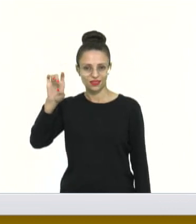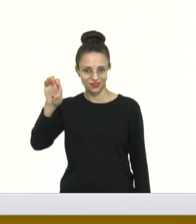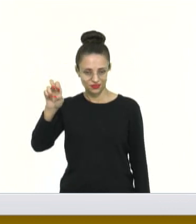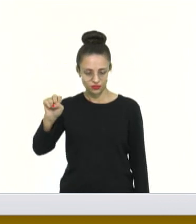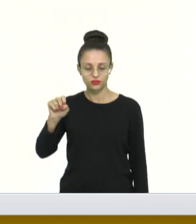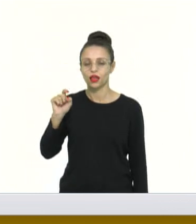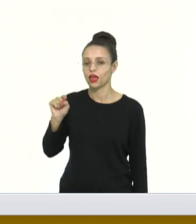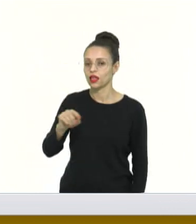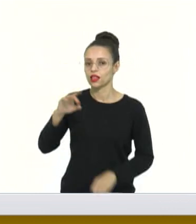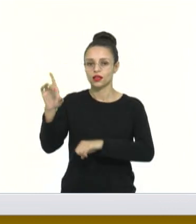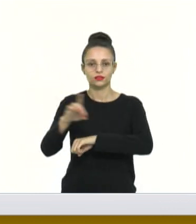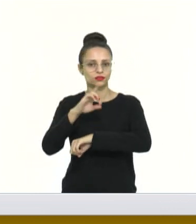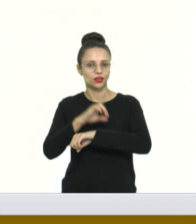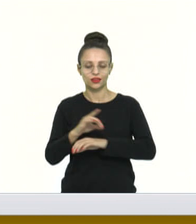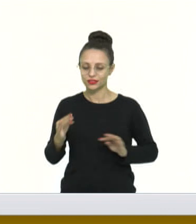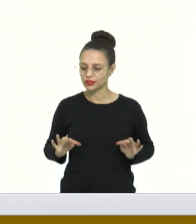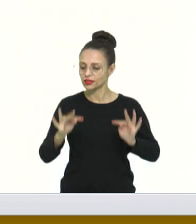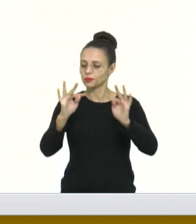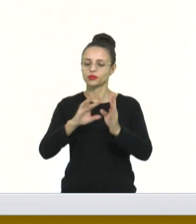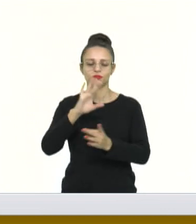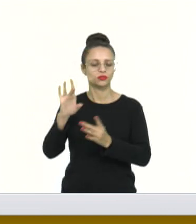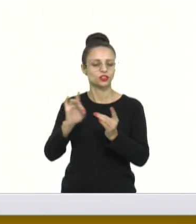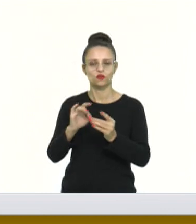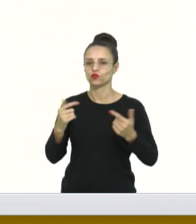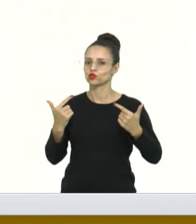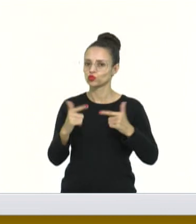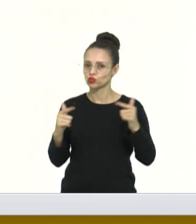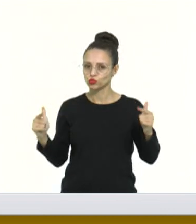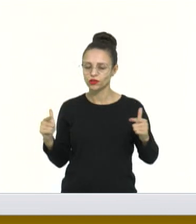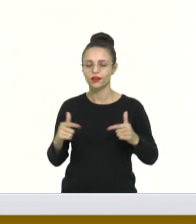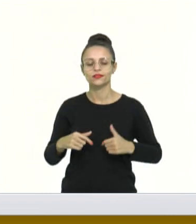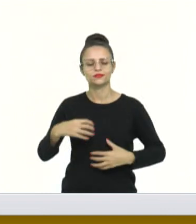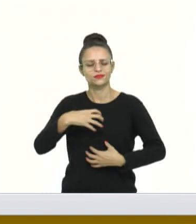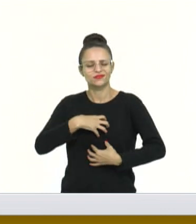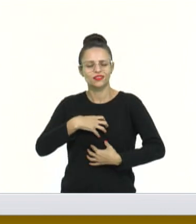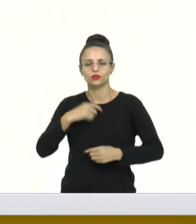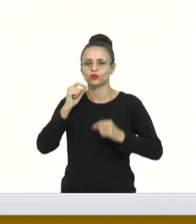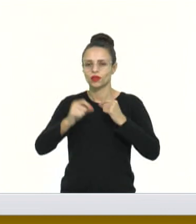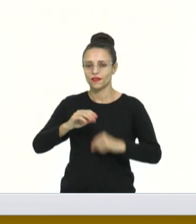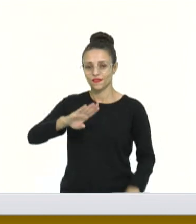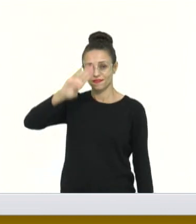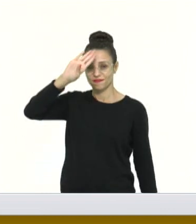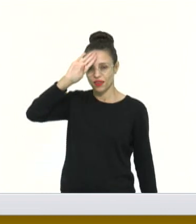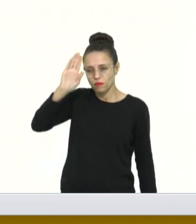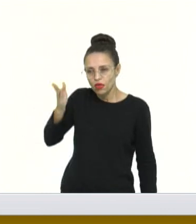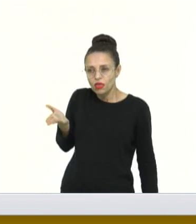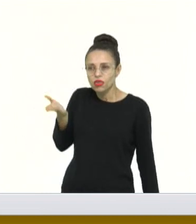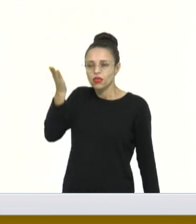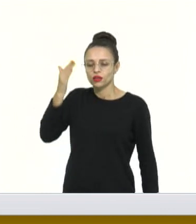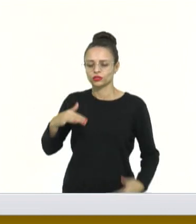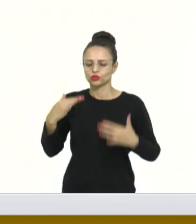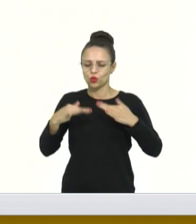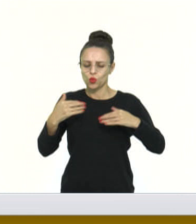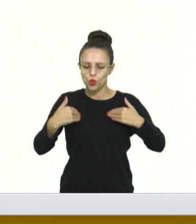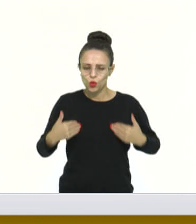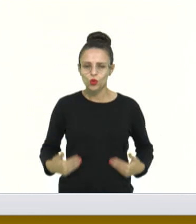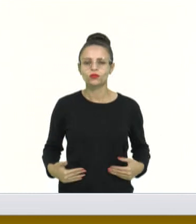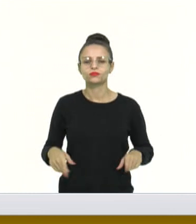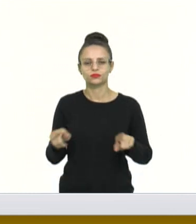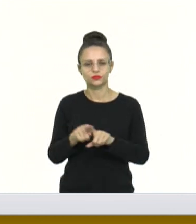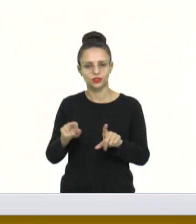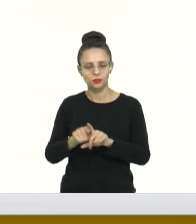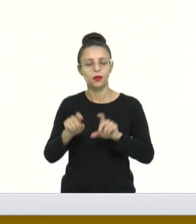Ela não tem tratamento específico, causa sintomas como febre alta, dores no corpo e